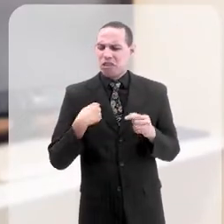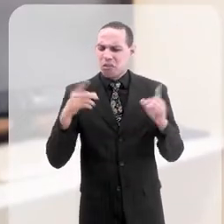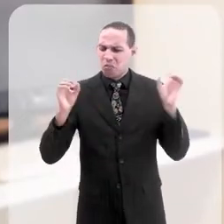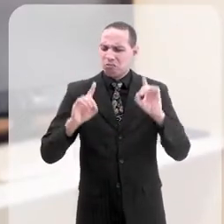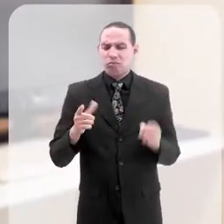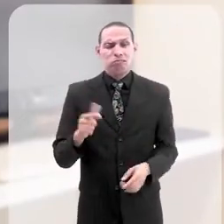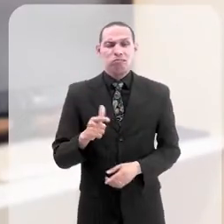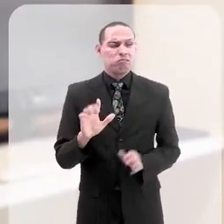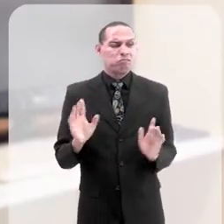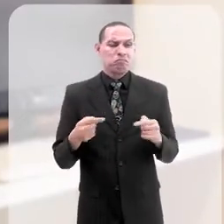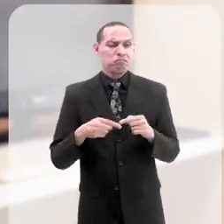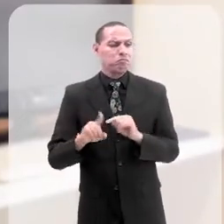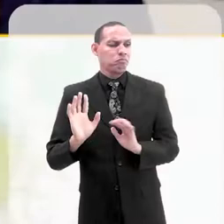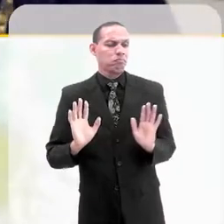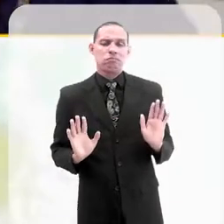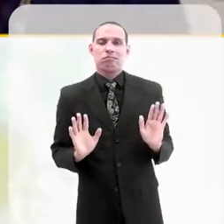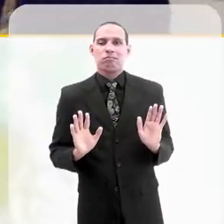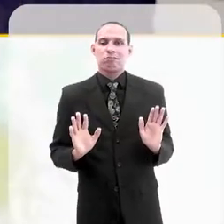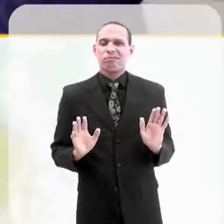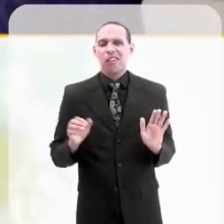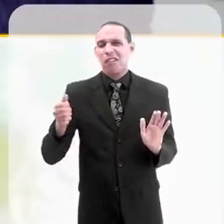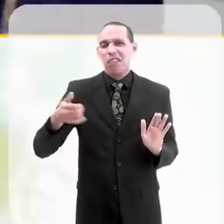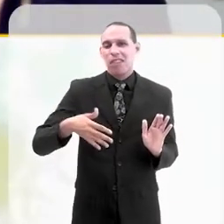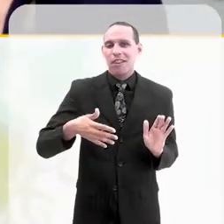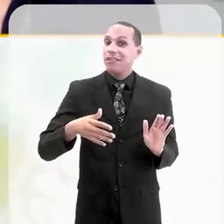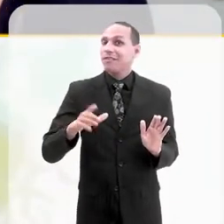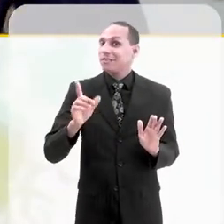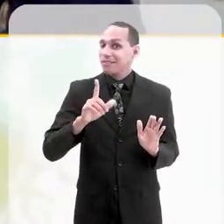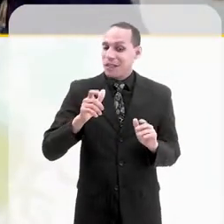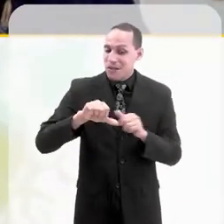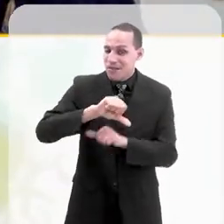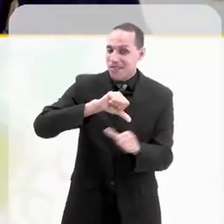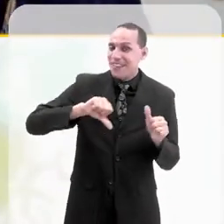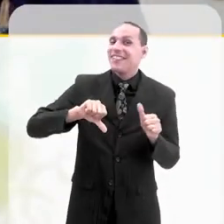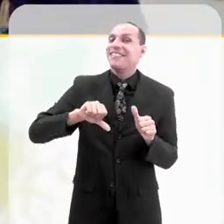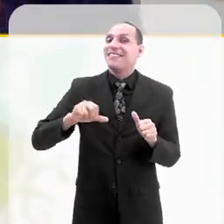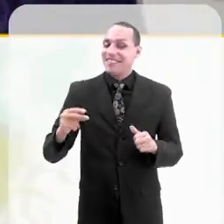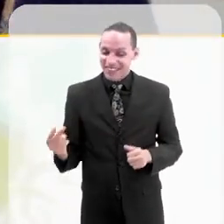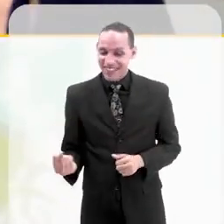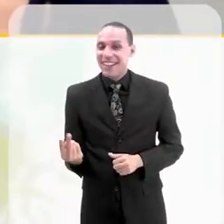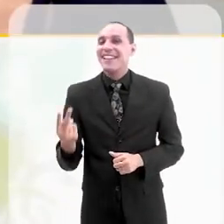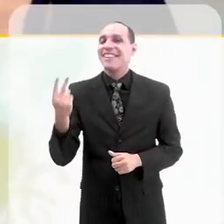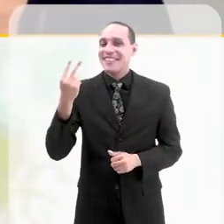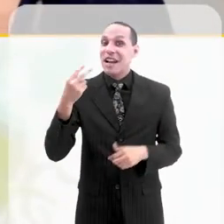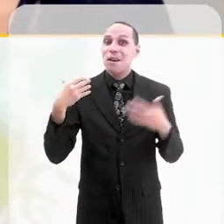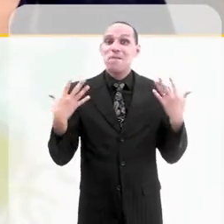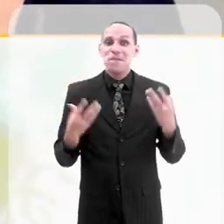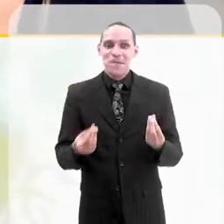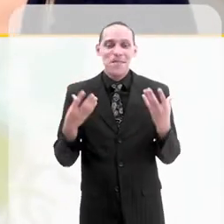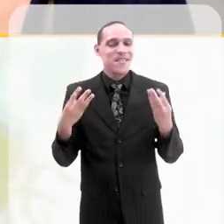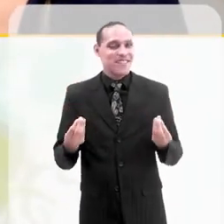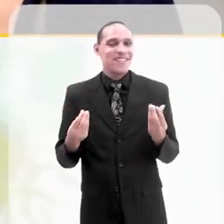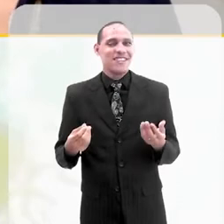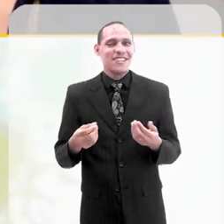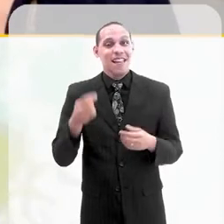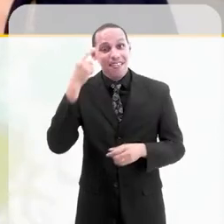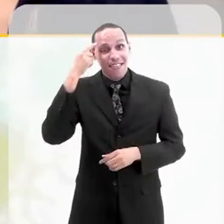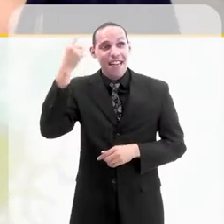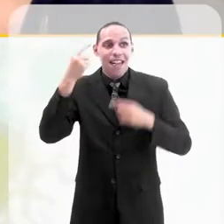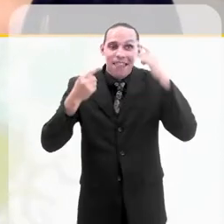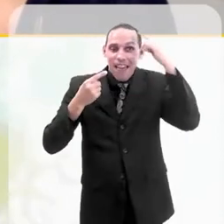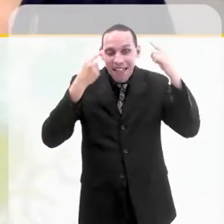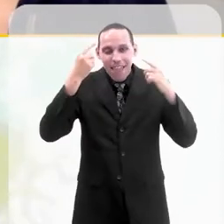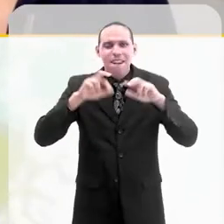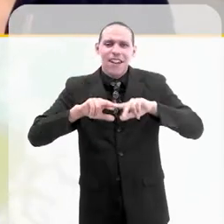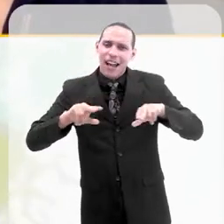essa deficiência, então para mim não vale. Muito pelo contrário, vale e pra Sim. caramba. São muitas ideias, inclusive